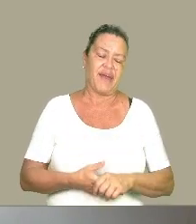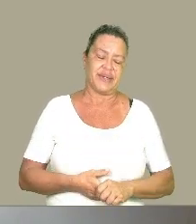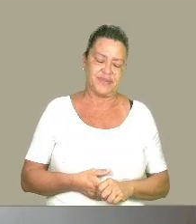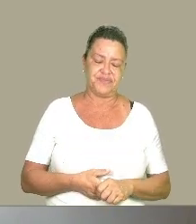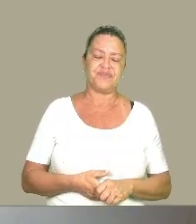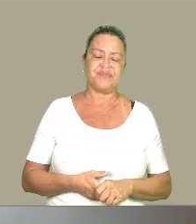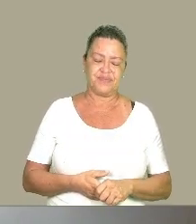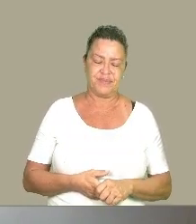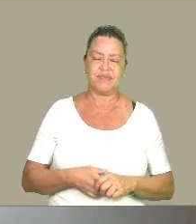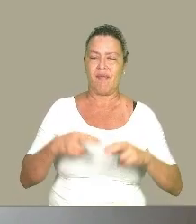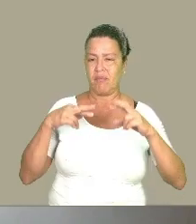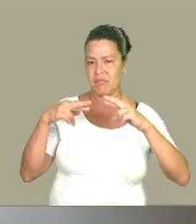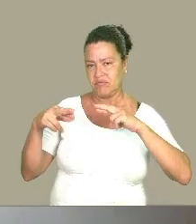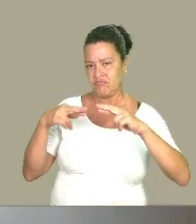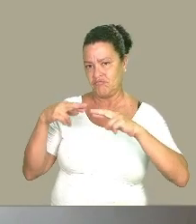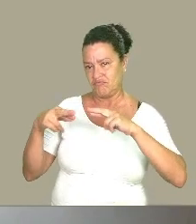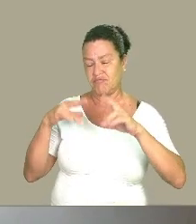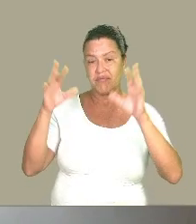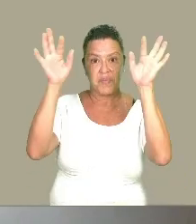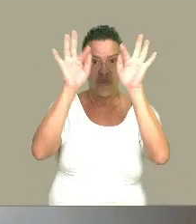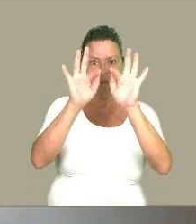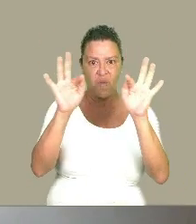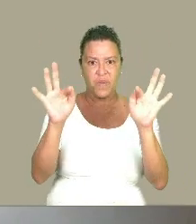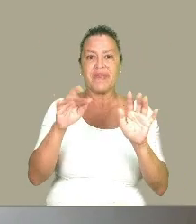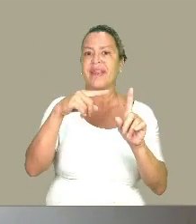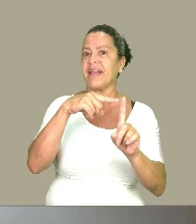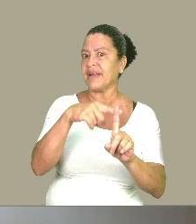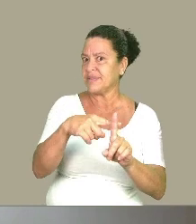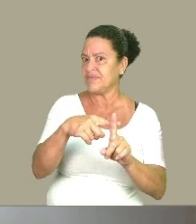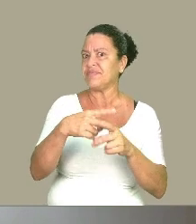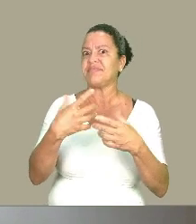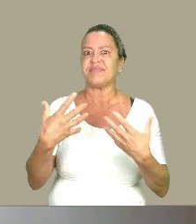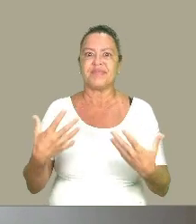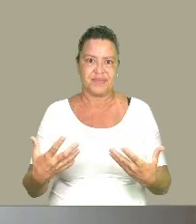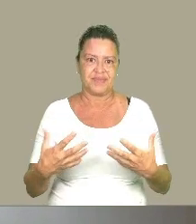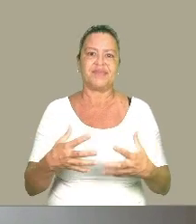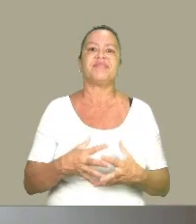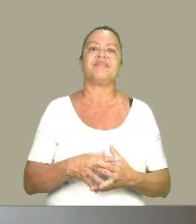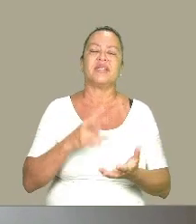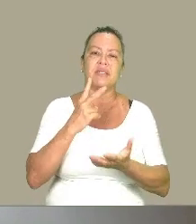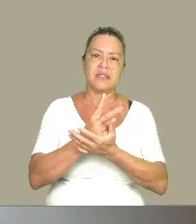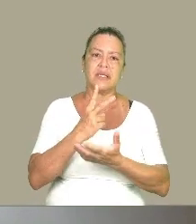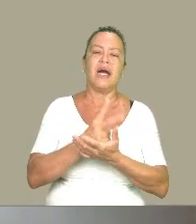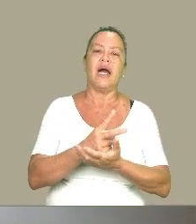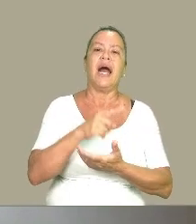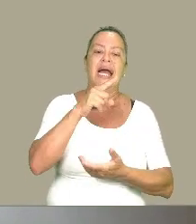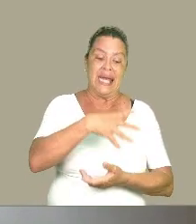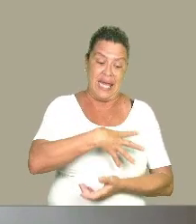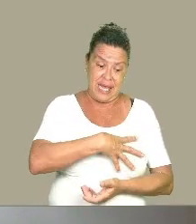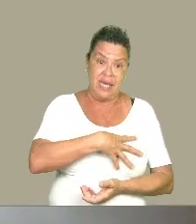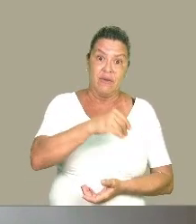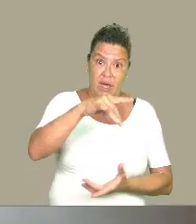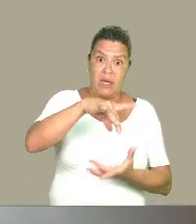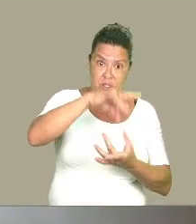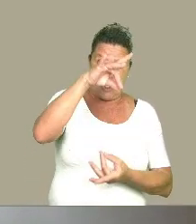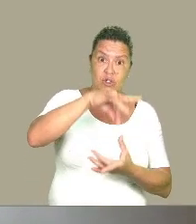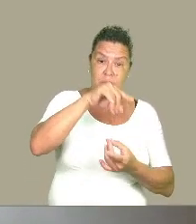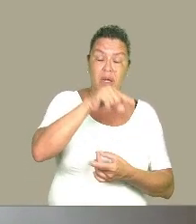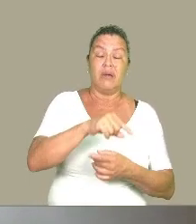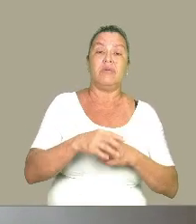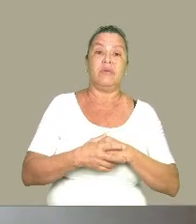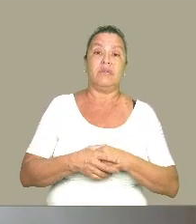construir uma relação muito feliz e positiva com esses filhos. Muitas vezes esses filhos são espíritos também